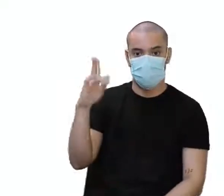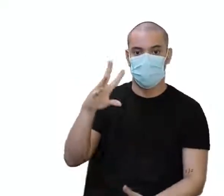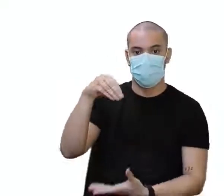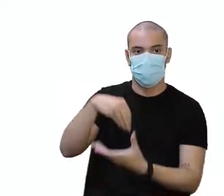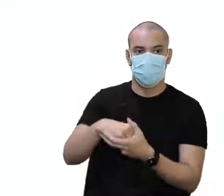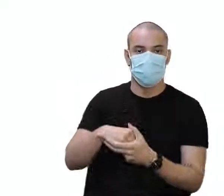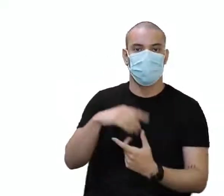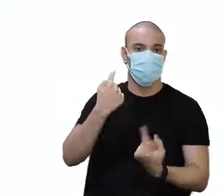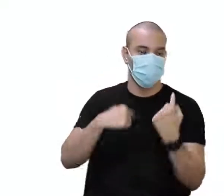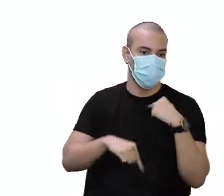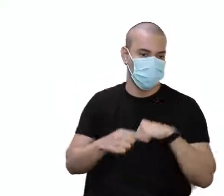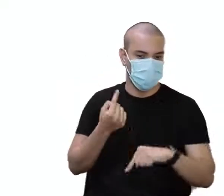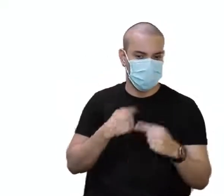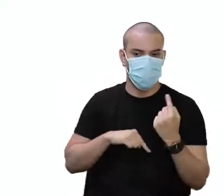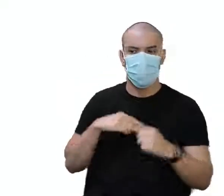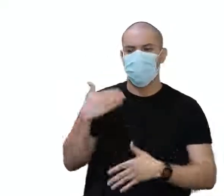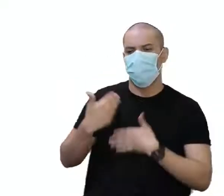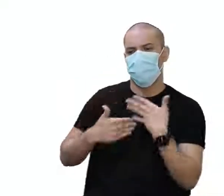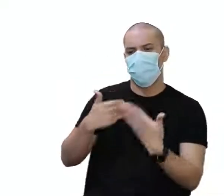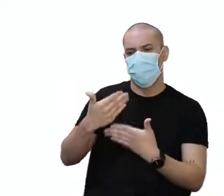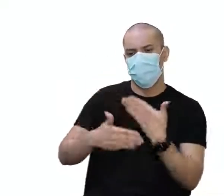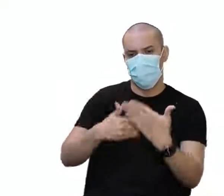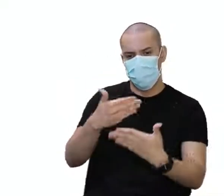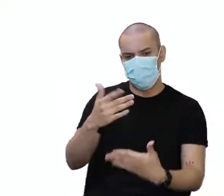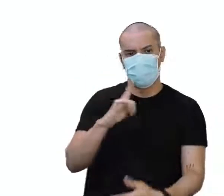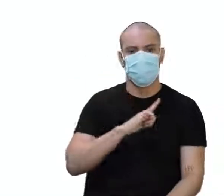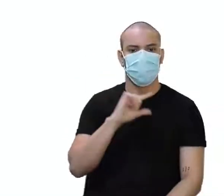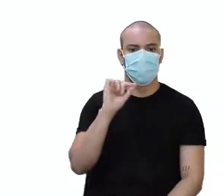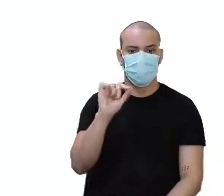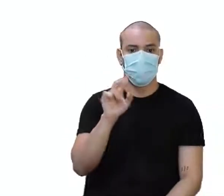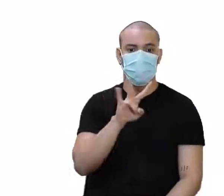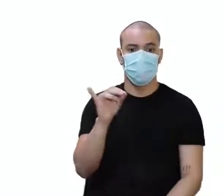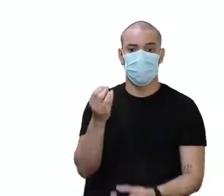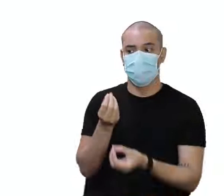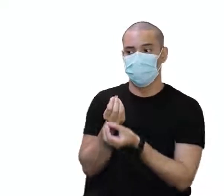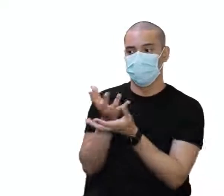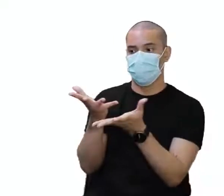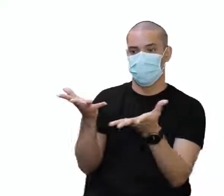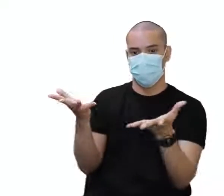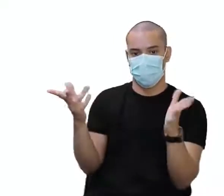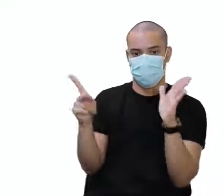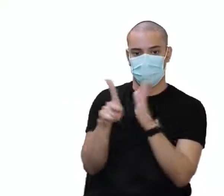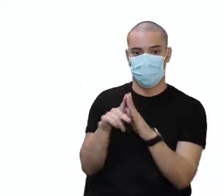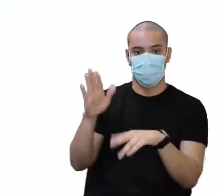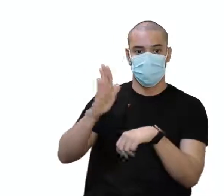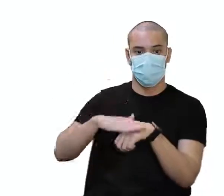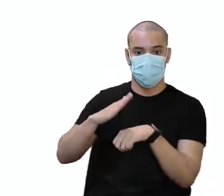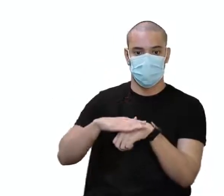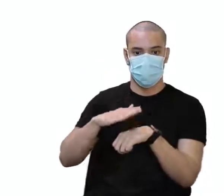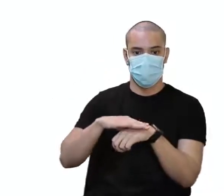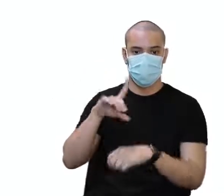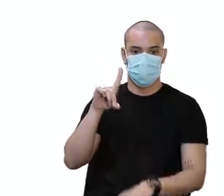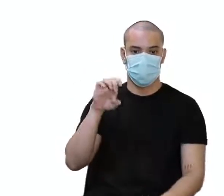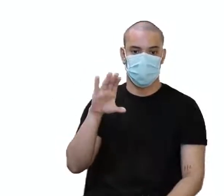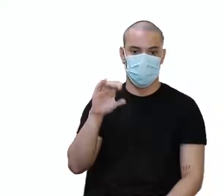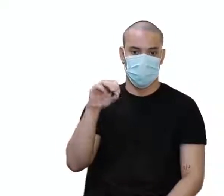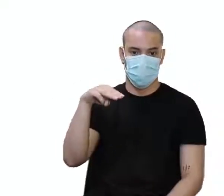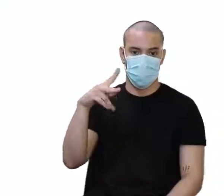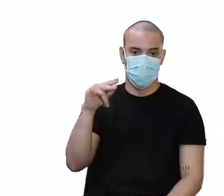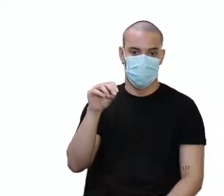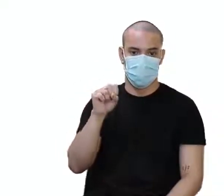no organismo, que depois, né, vai ser devolvido por ação dos decompositores